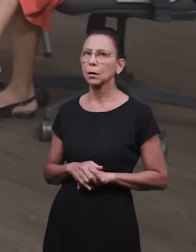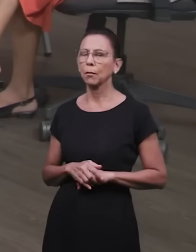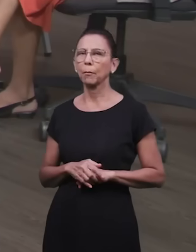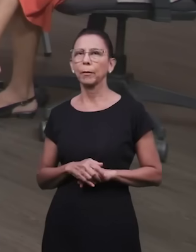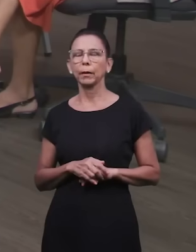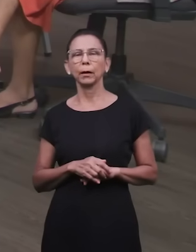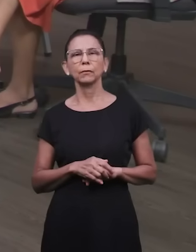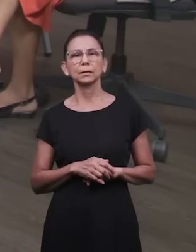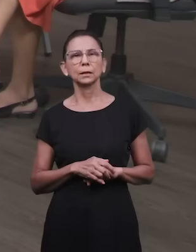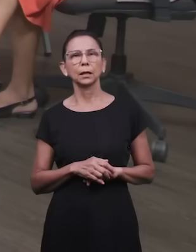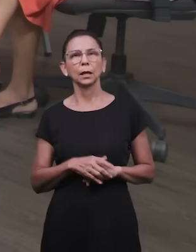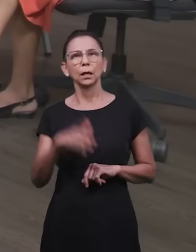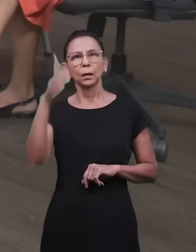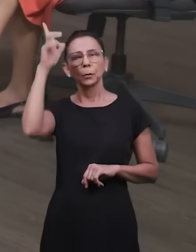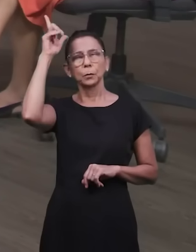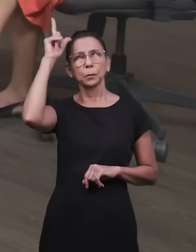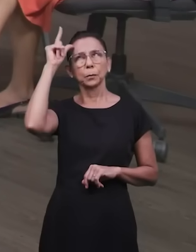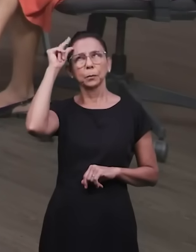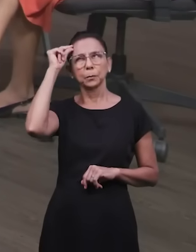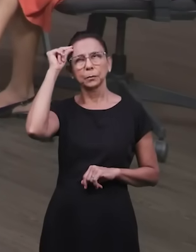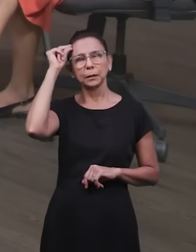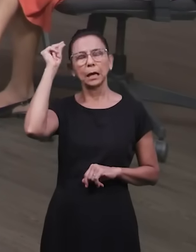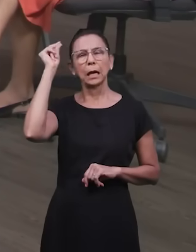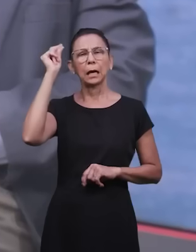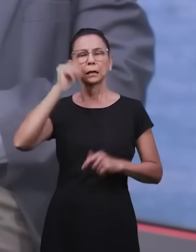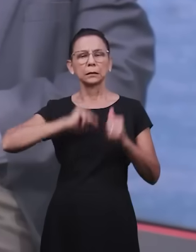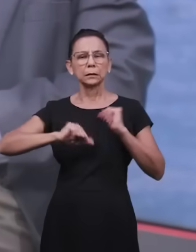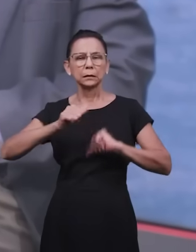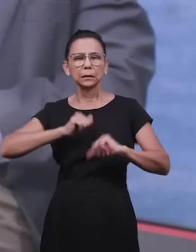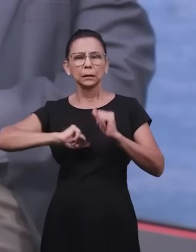descarregar essa ansiedade ou para você ter